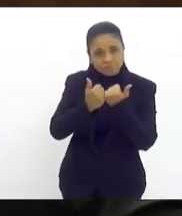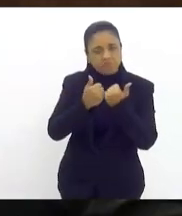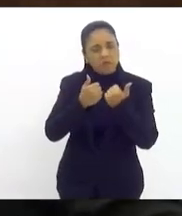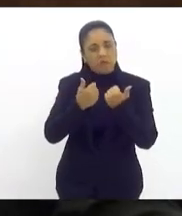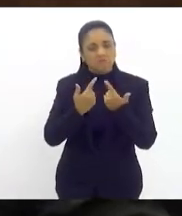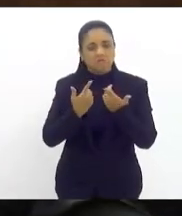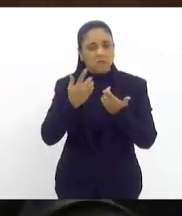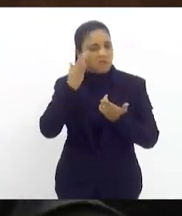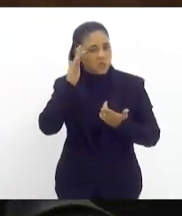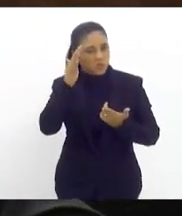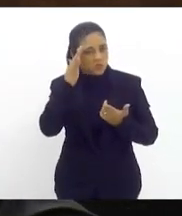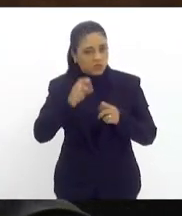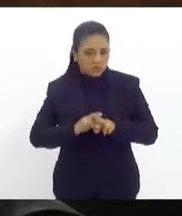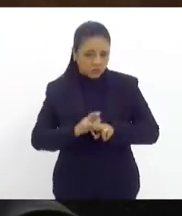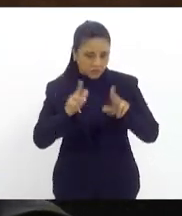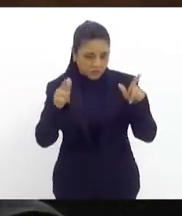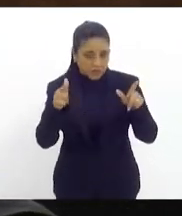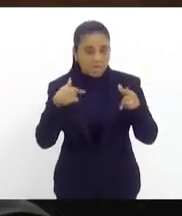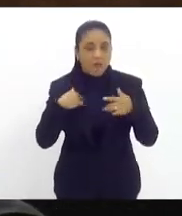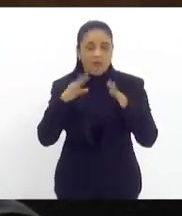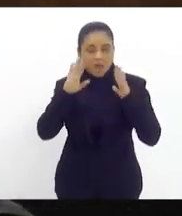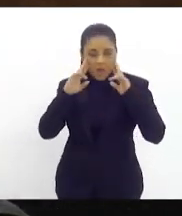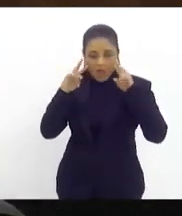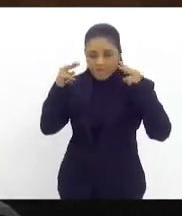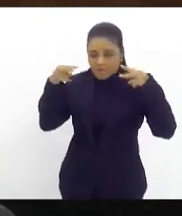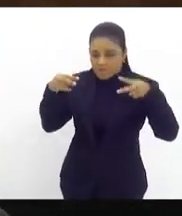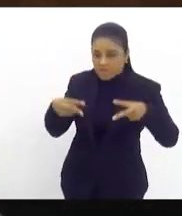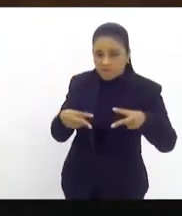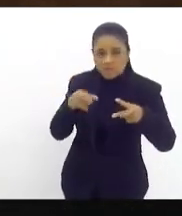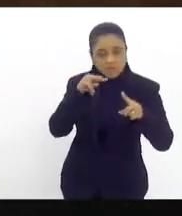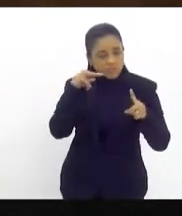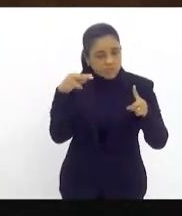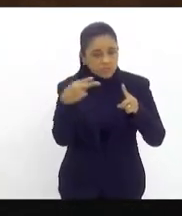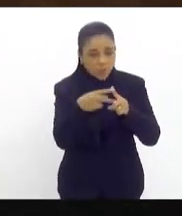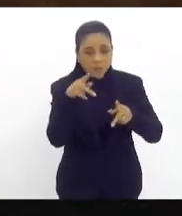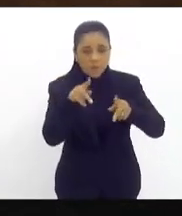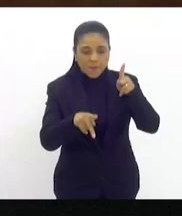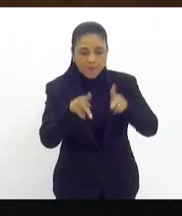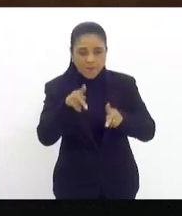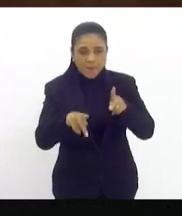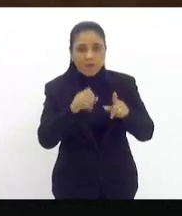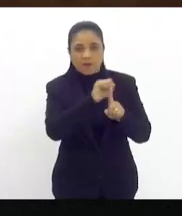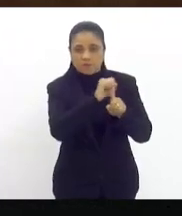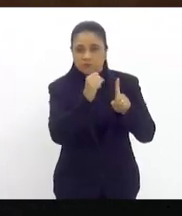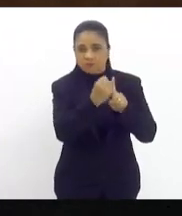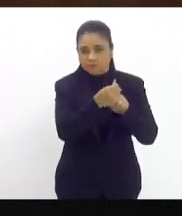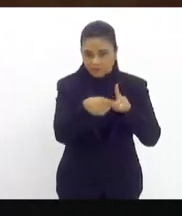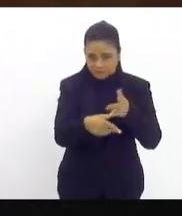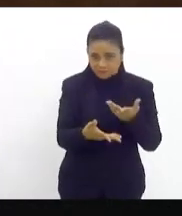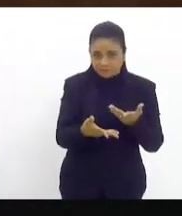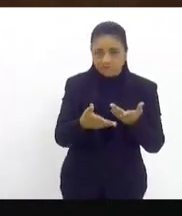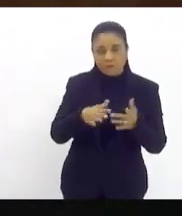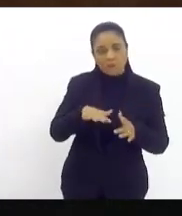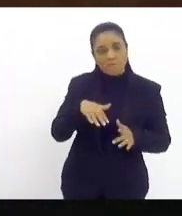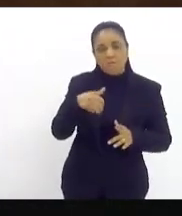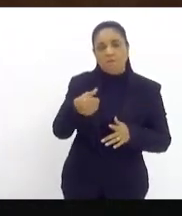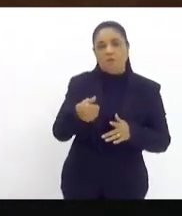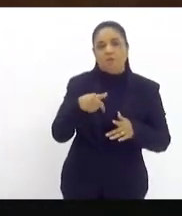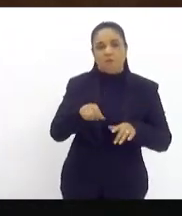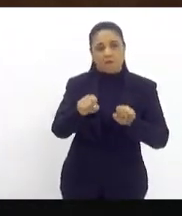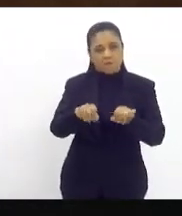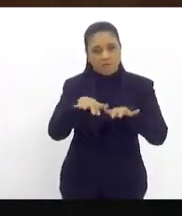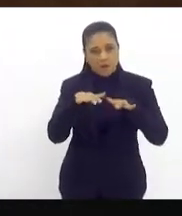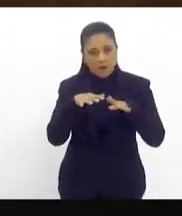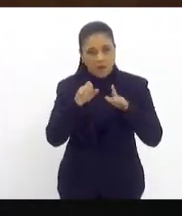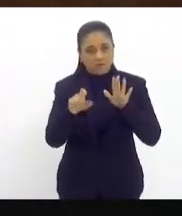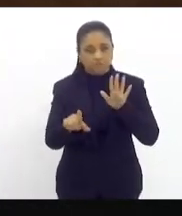ideológicas, gente visa também o melhor para a sociedade e visa também o melhor para a casa. Então, isso que vai valer muito a